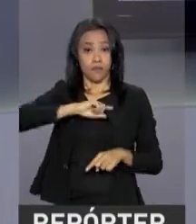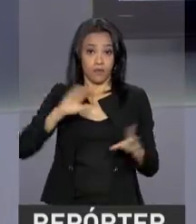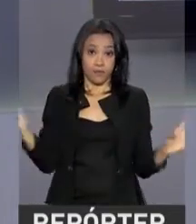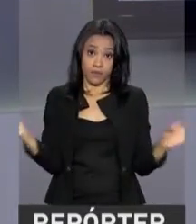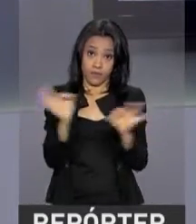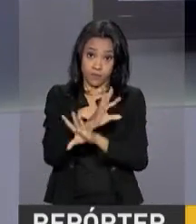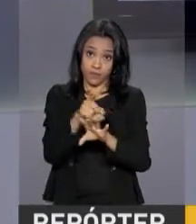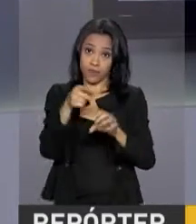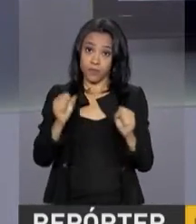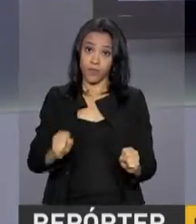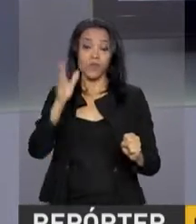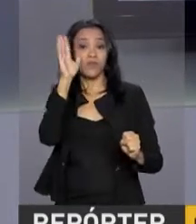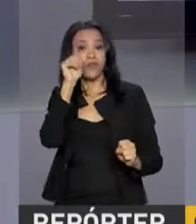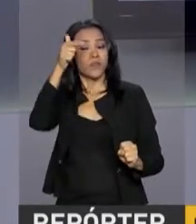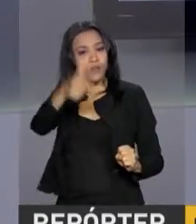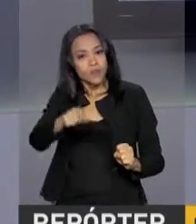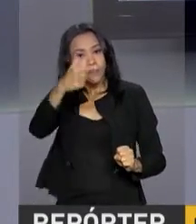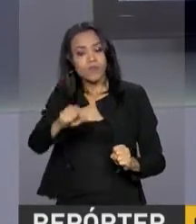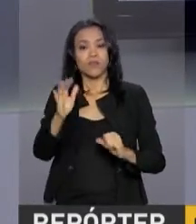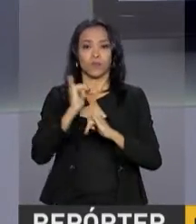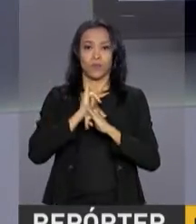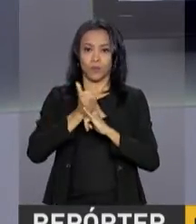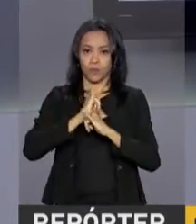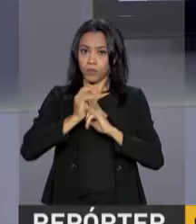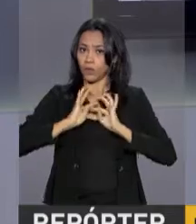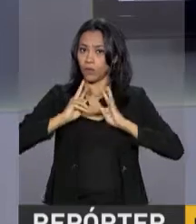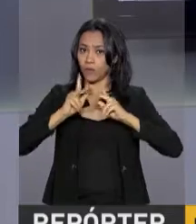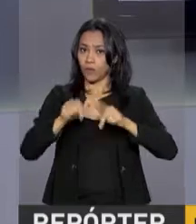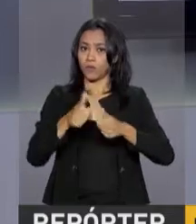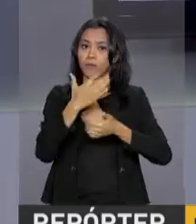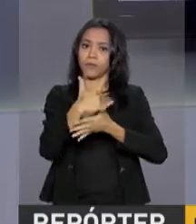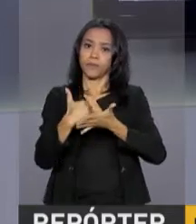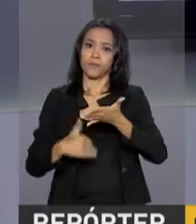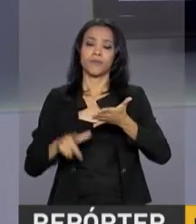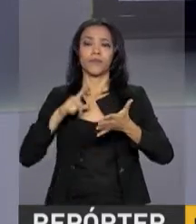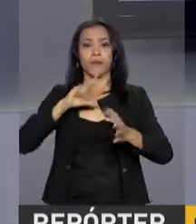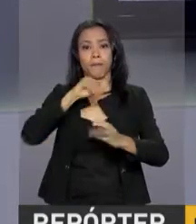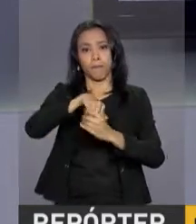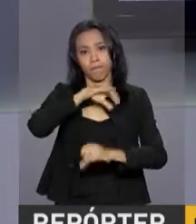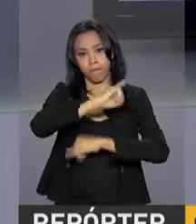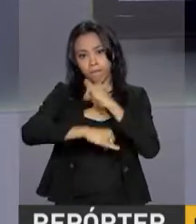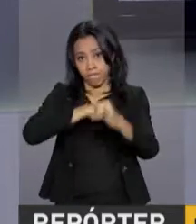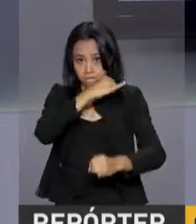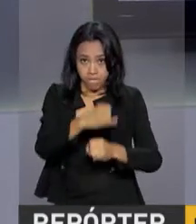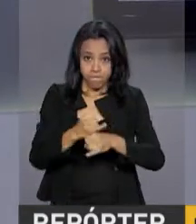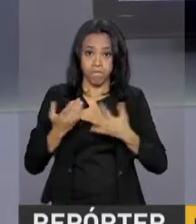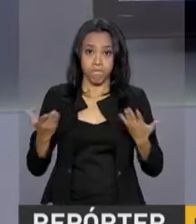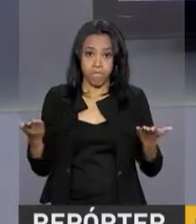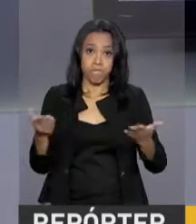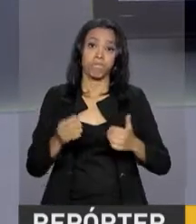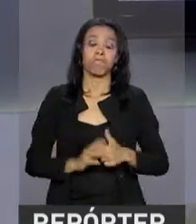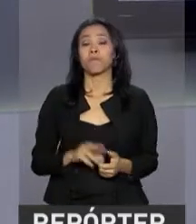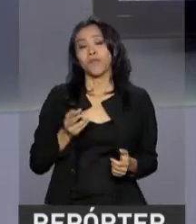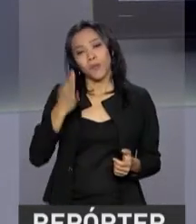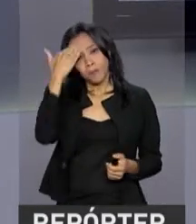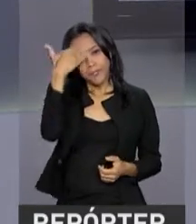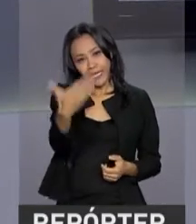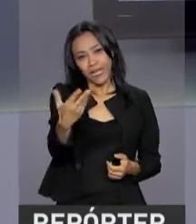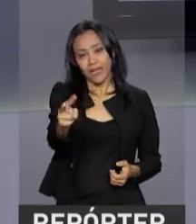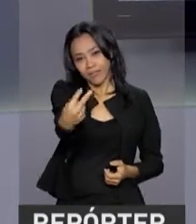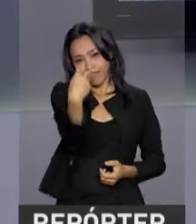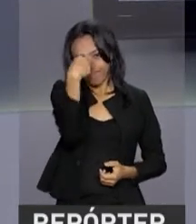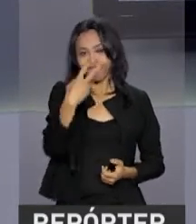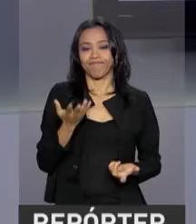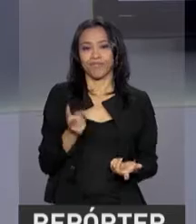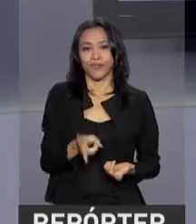você pode rever as reportagens no youtube e toda a nossa programação também está na página da nbr na internet obrigada pela sua